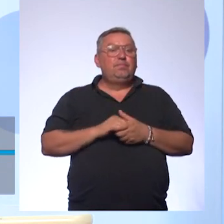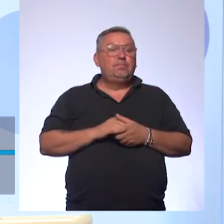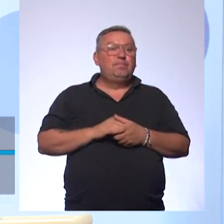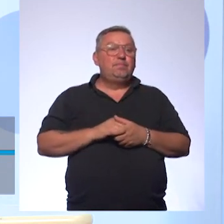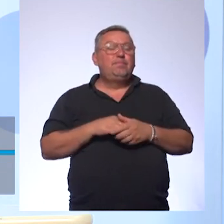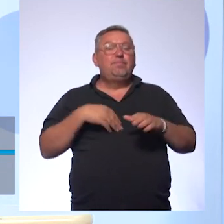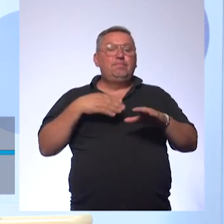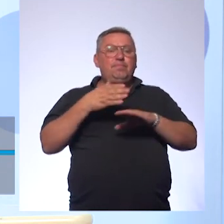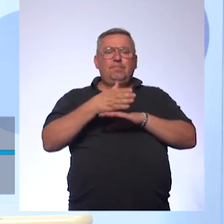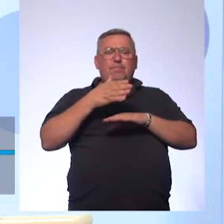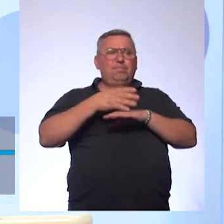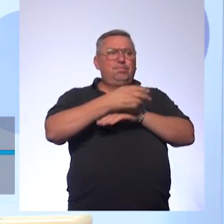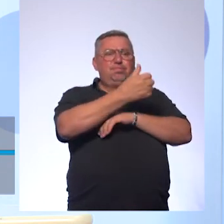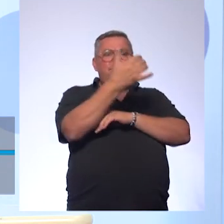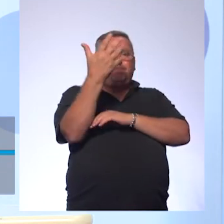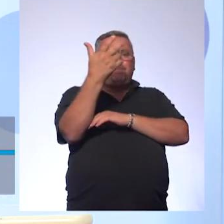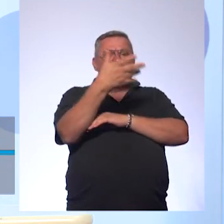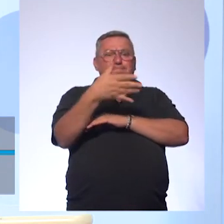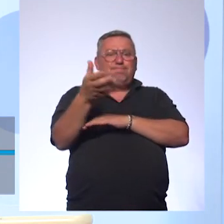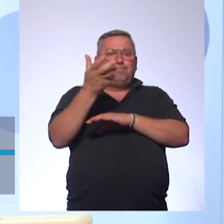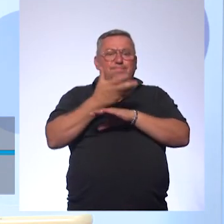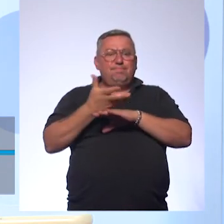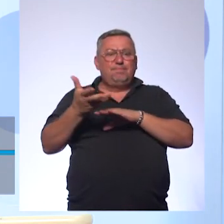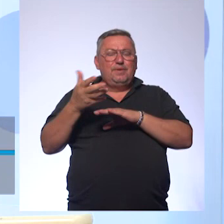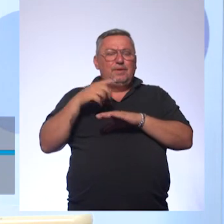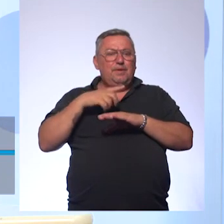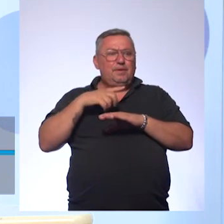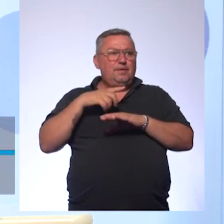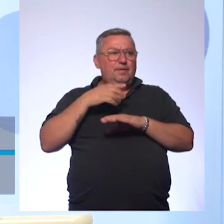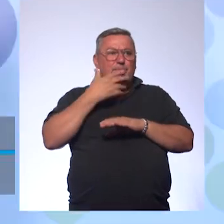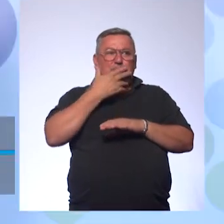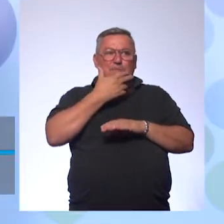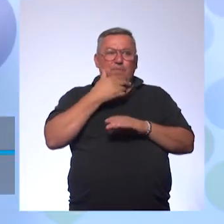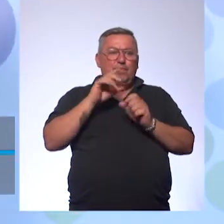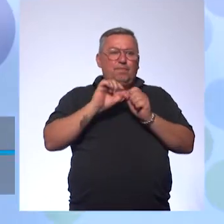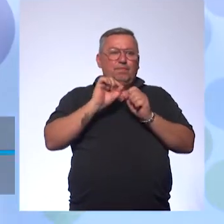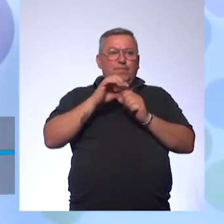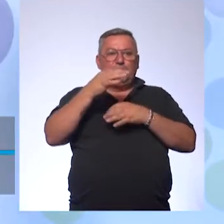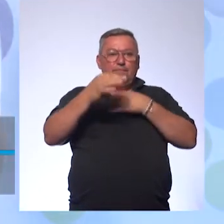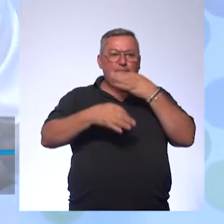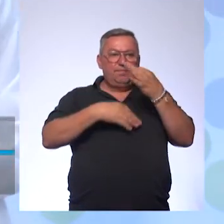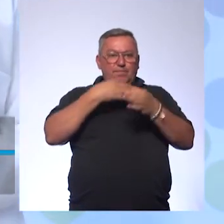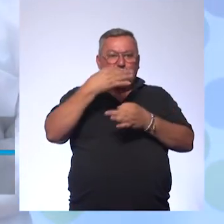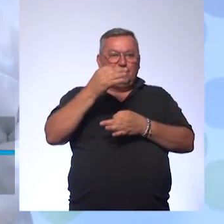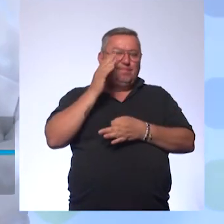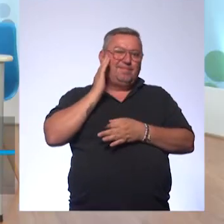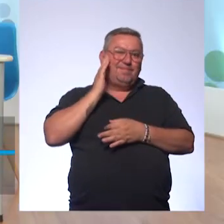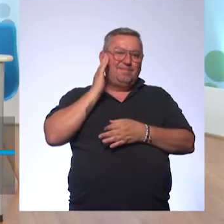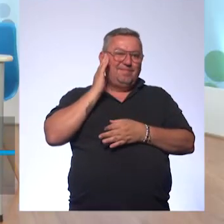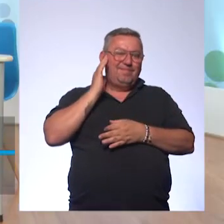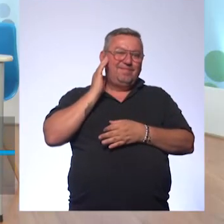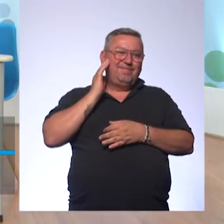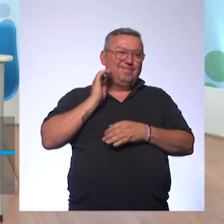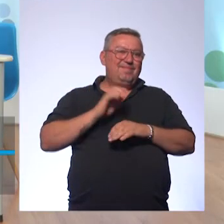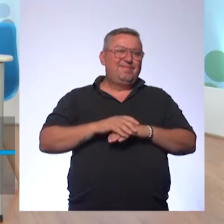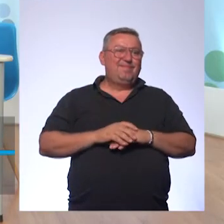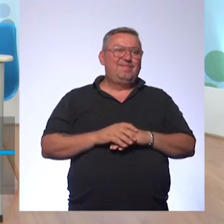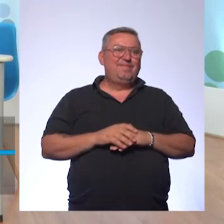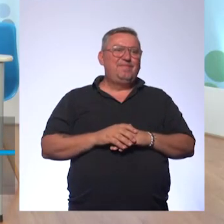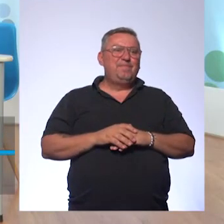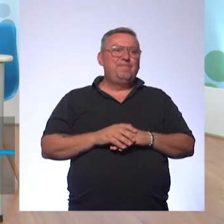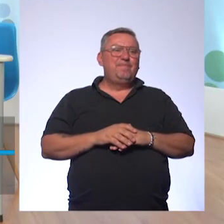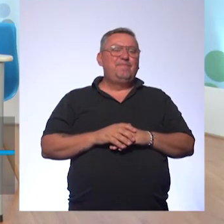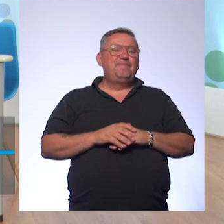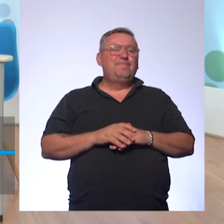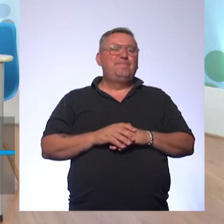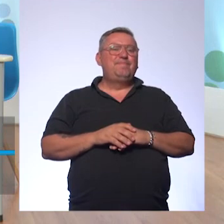as moléculas dos gases estufa. Numa alta altitude, eu tenho menor pressão, eu tenho, então, os gases mais